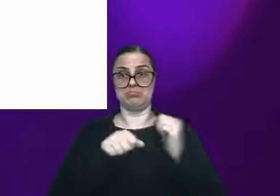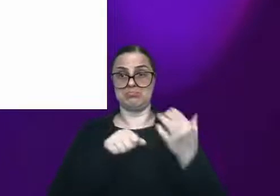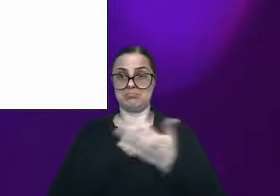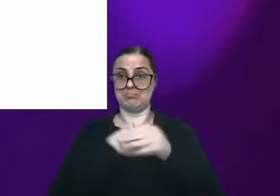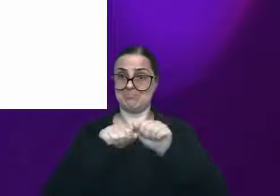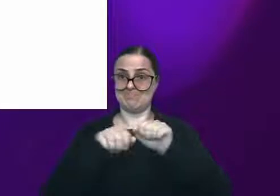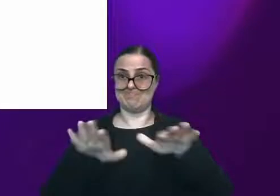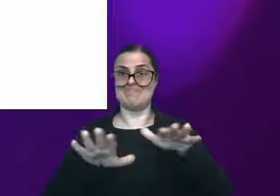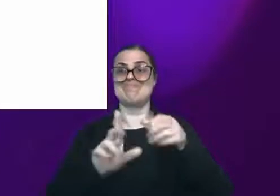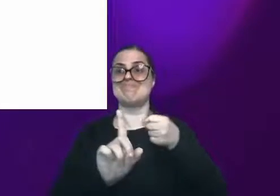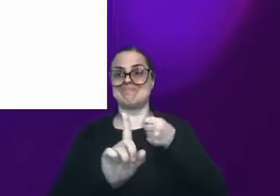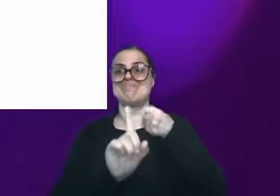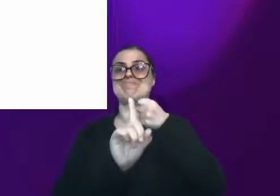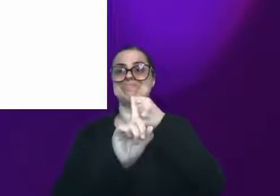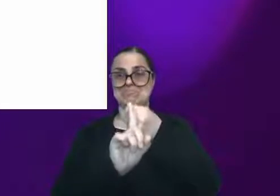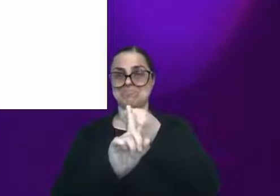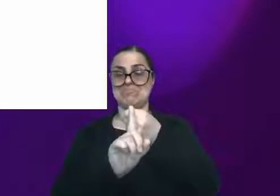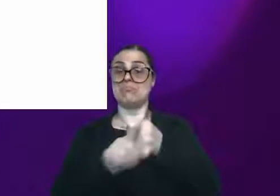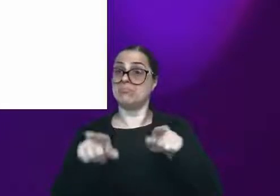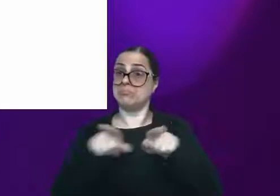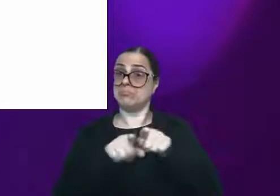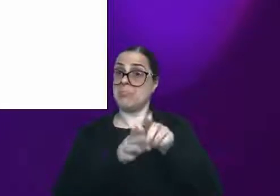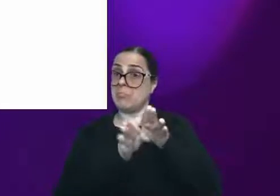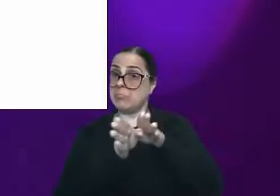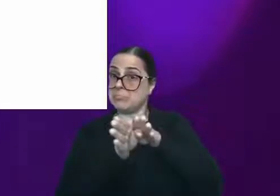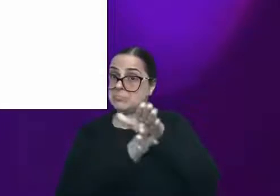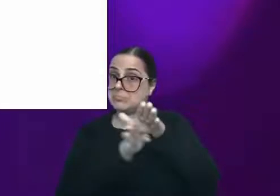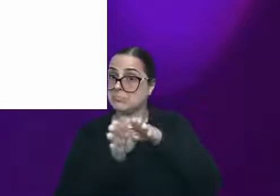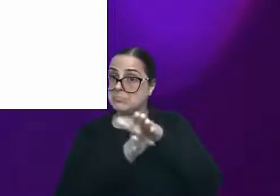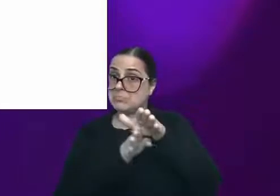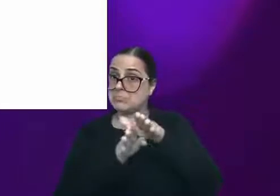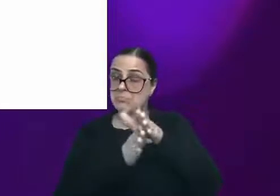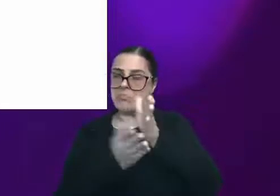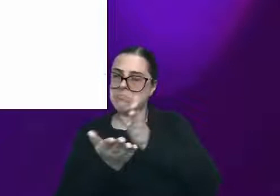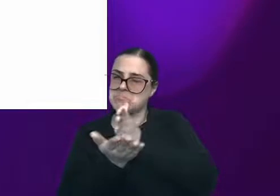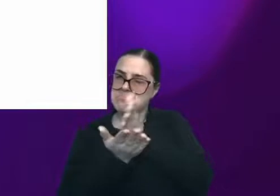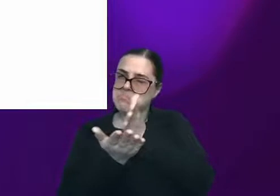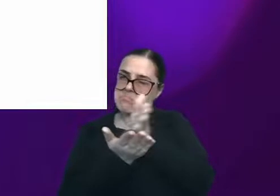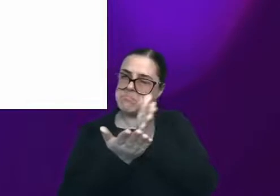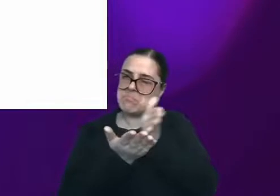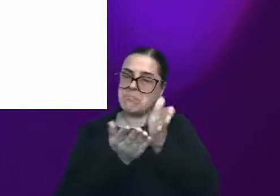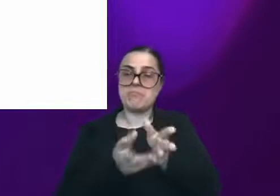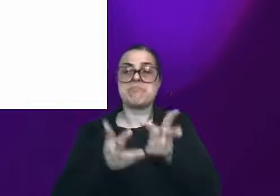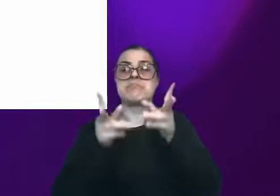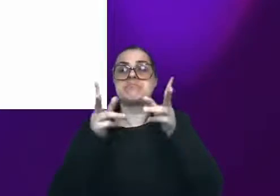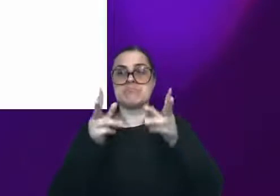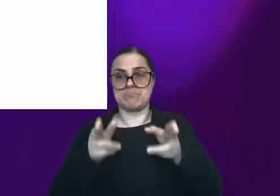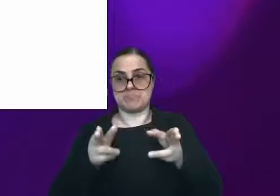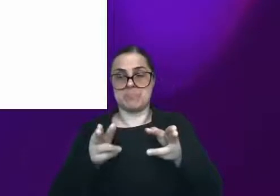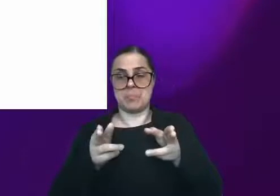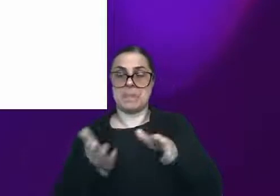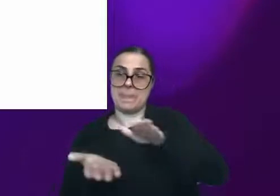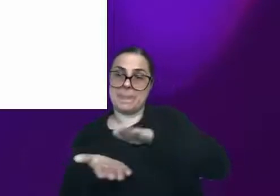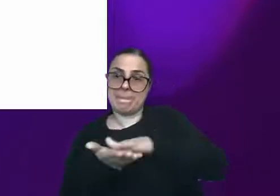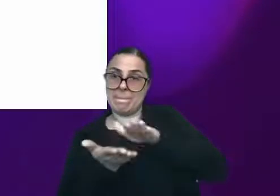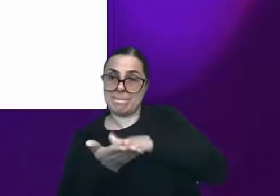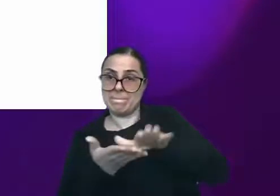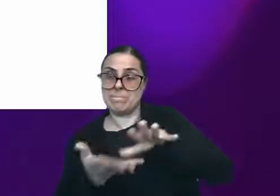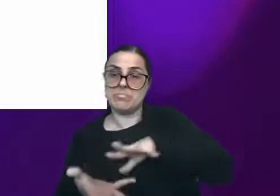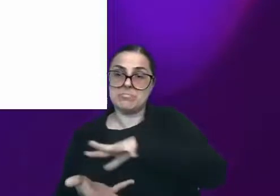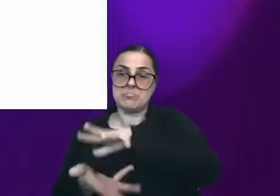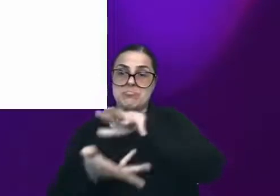E as recomendações que nós temos são exatamente as mesmas da literatura mundial, na qual